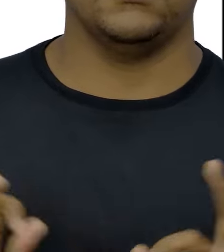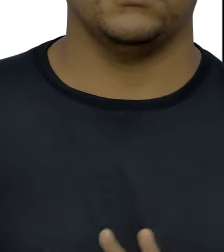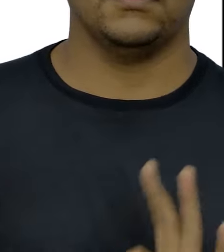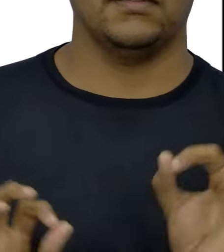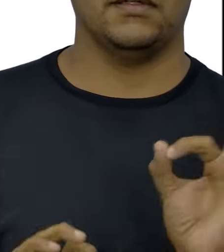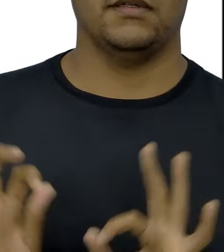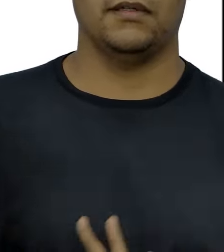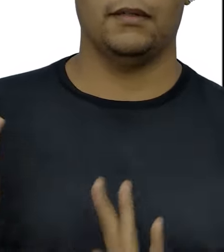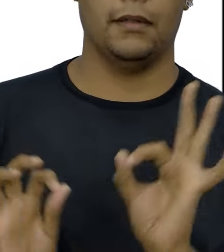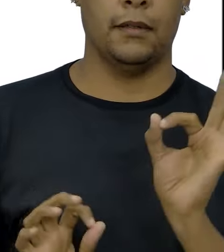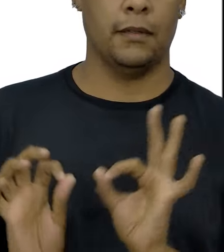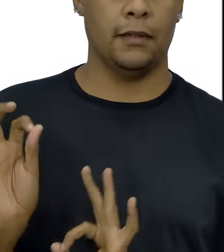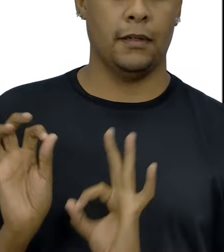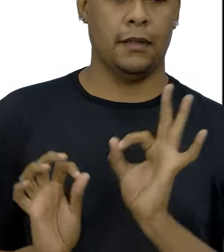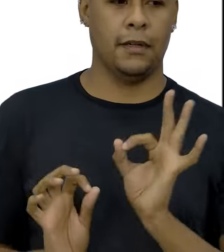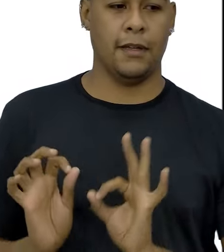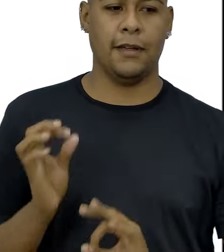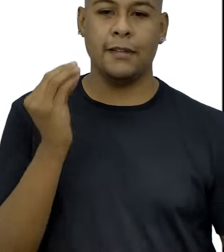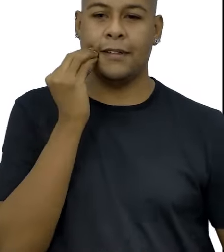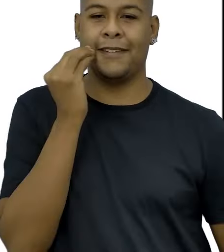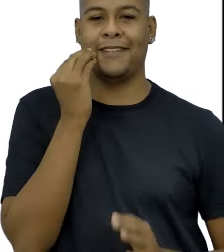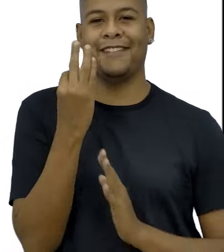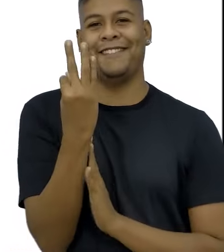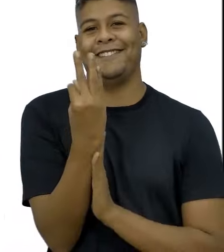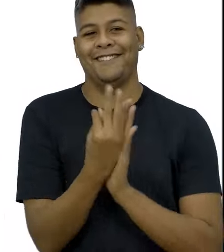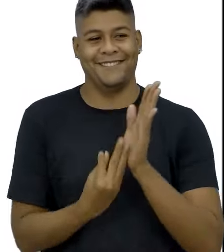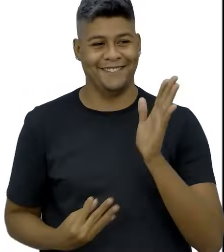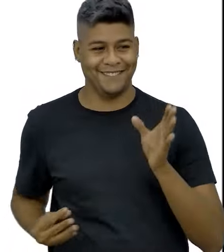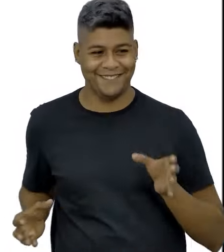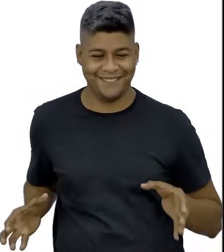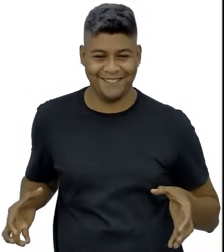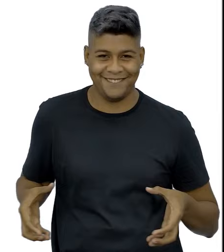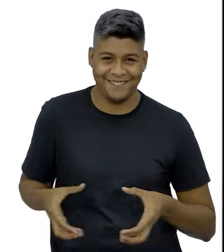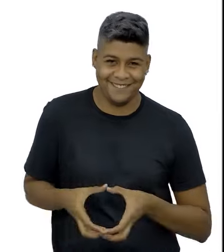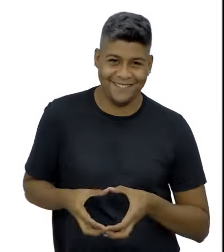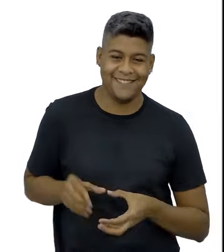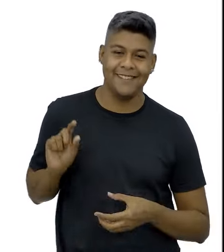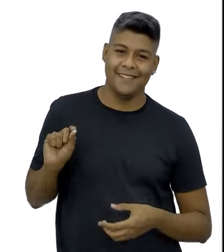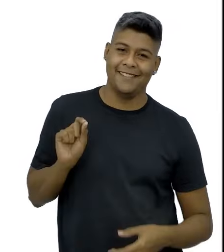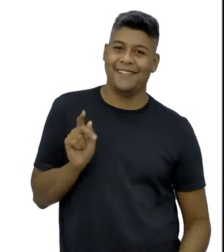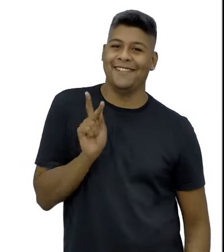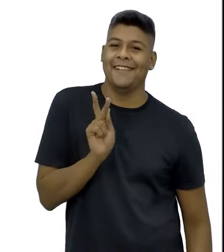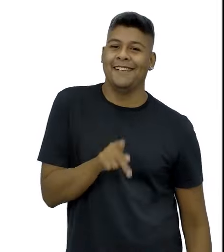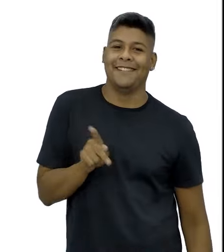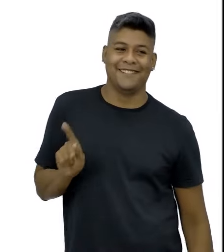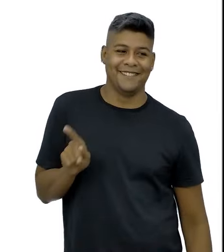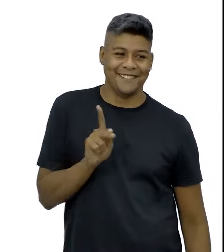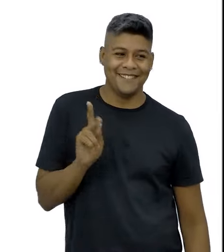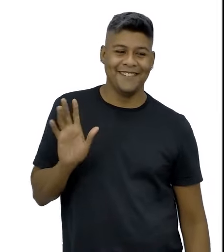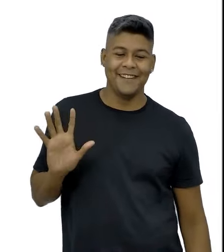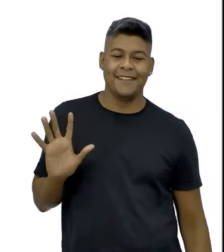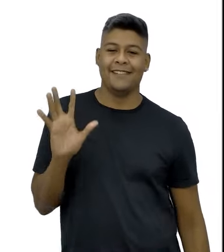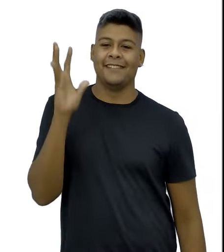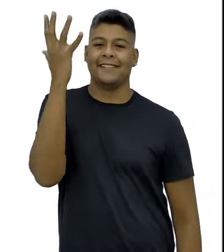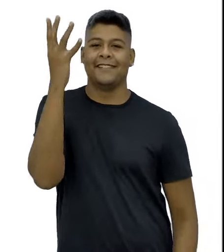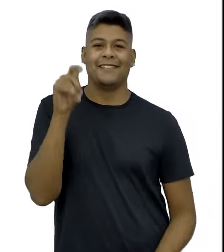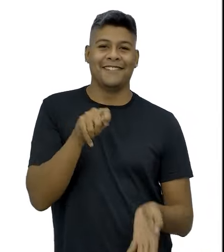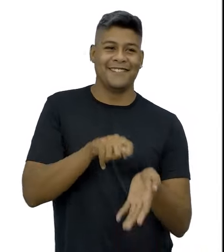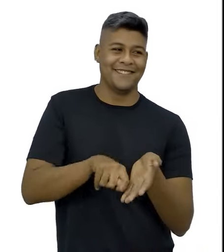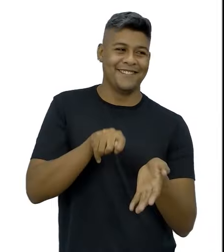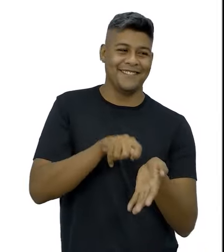exemplo, e especialmente em situações de textos coletivos, em que o professor funciona como